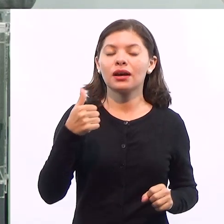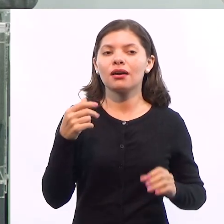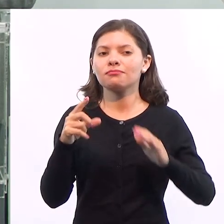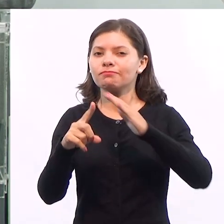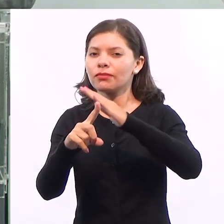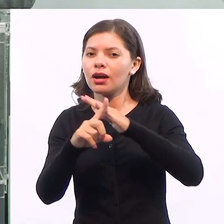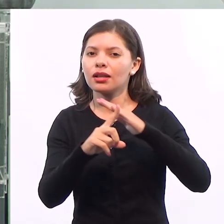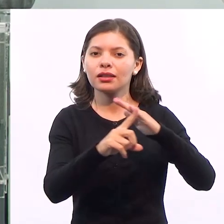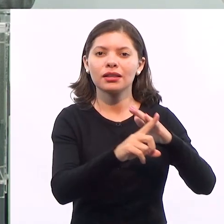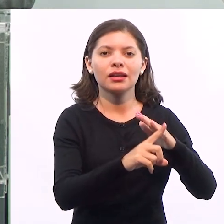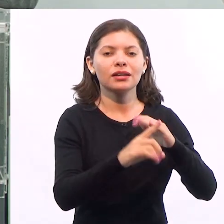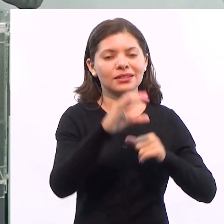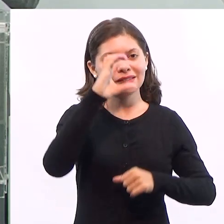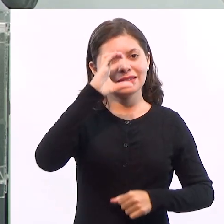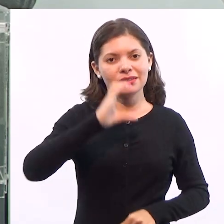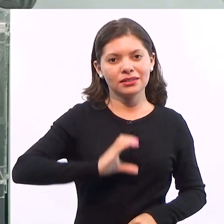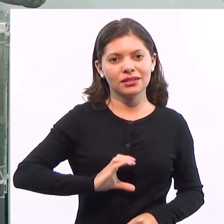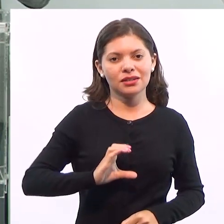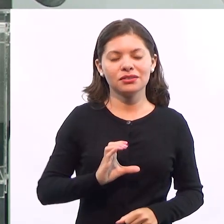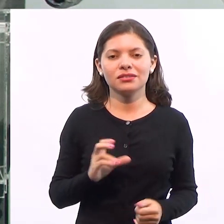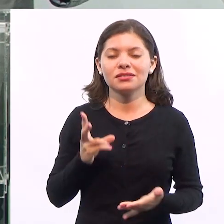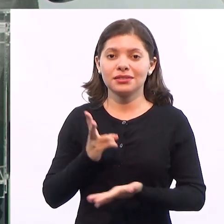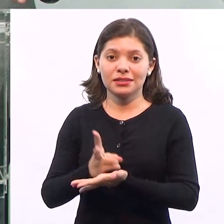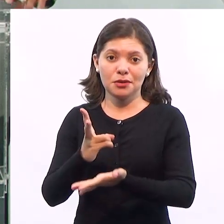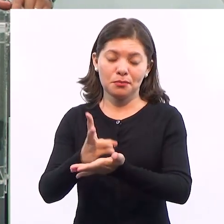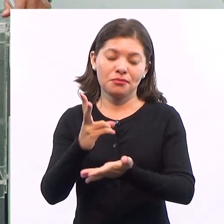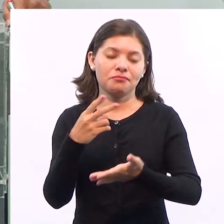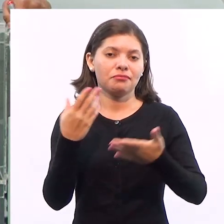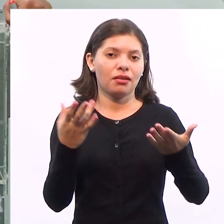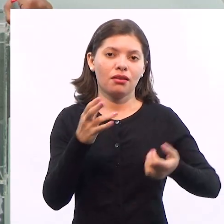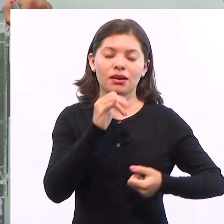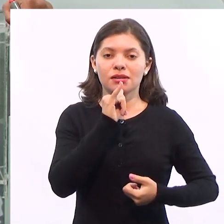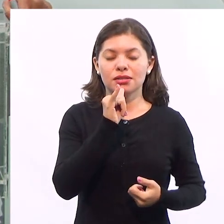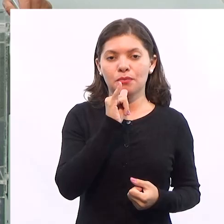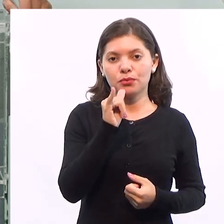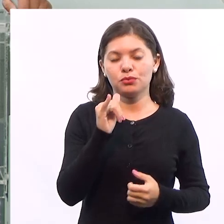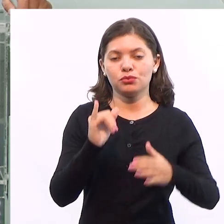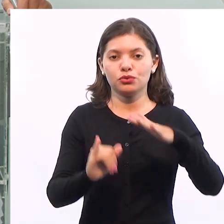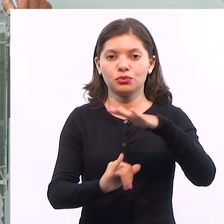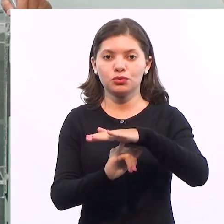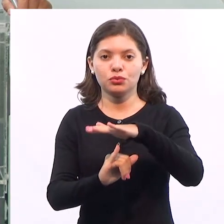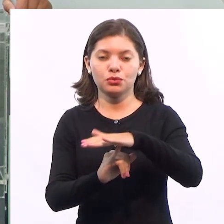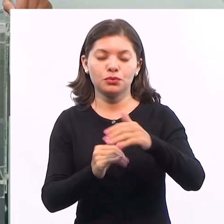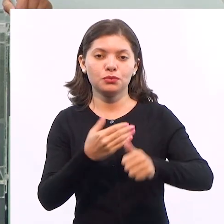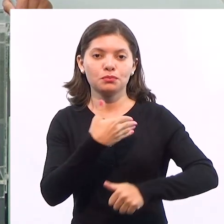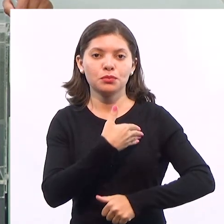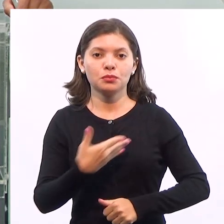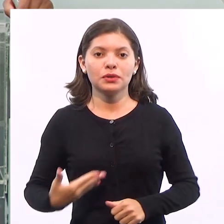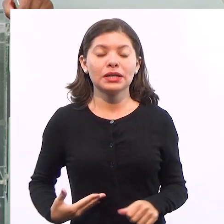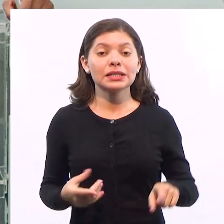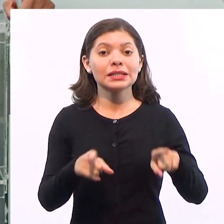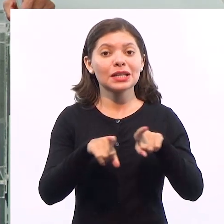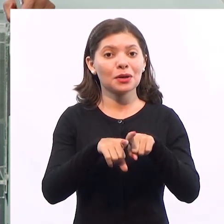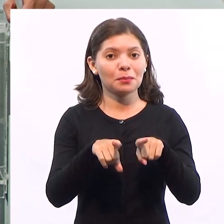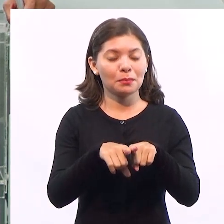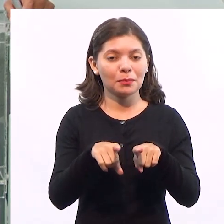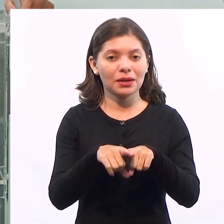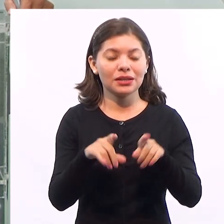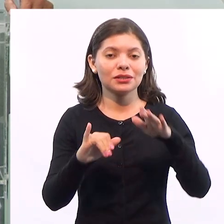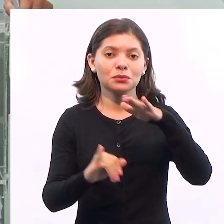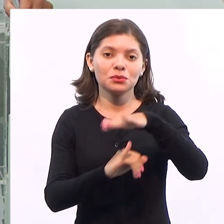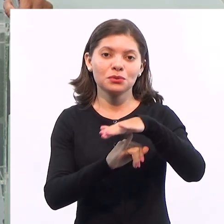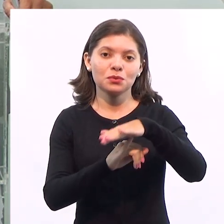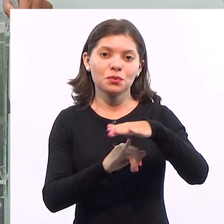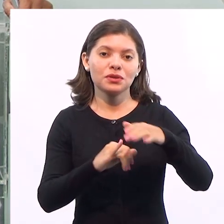o atendimento ao cidadão como um todo. Por isso que eu sempre coloco aqui exemplos aí de instituições públicas, mas também trago para